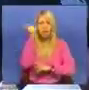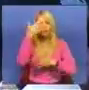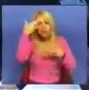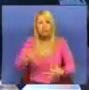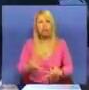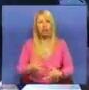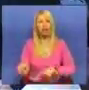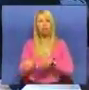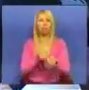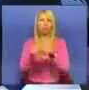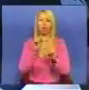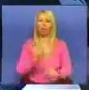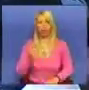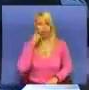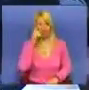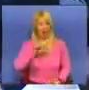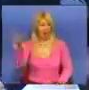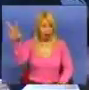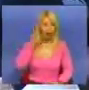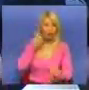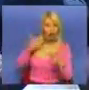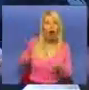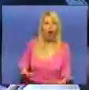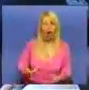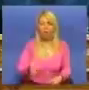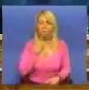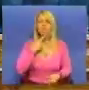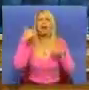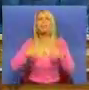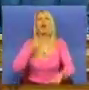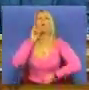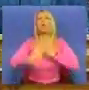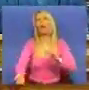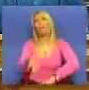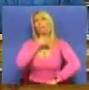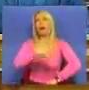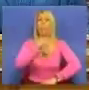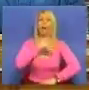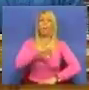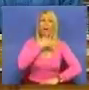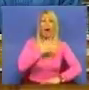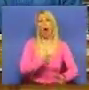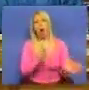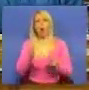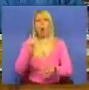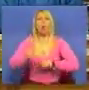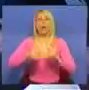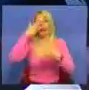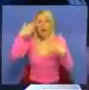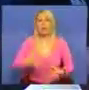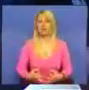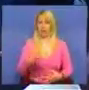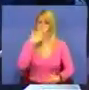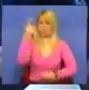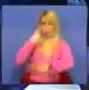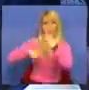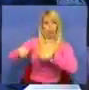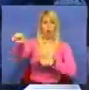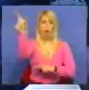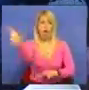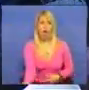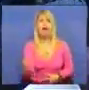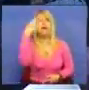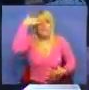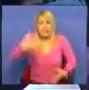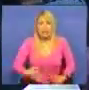percebe bem o que é demagogia e o que é sério, Sr. Deputado. E se o Sr. Deputado fosse sério politicamente, o